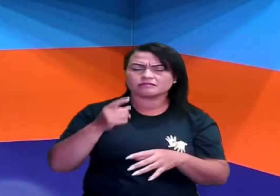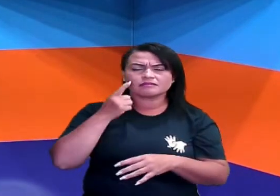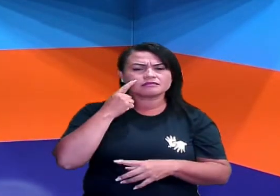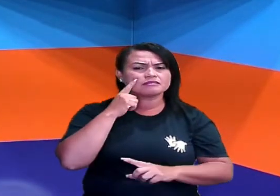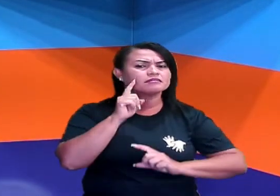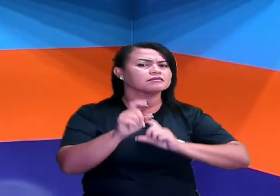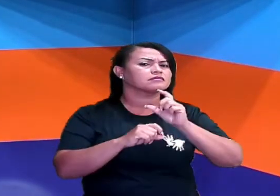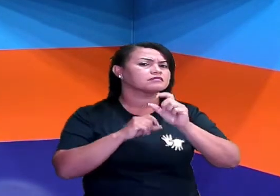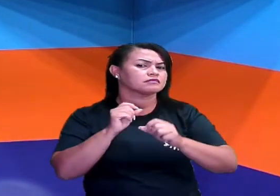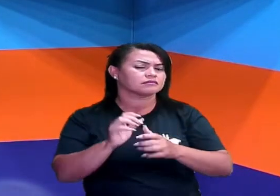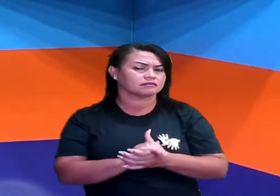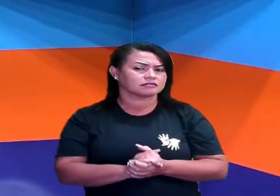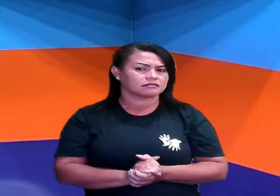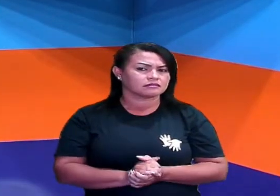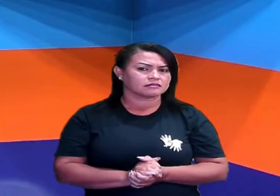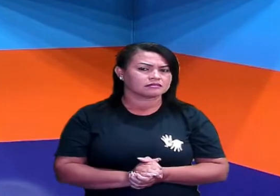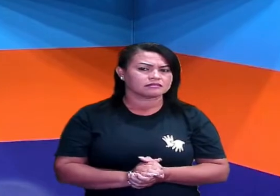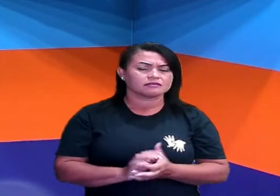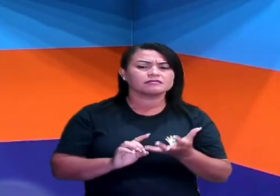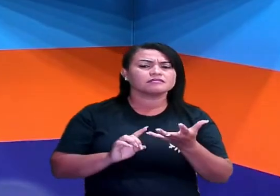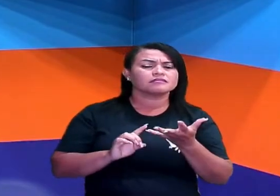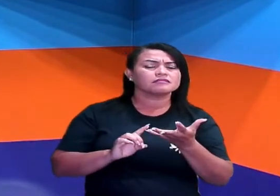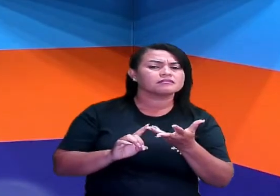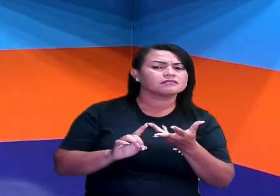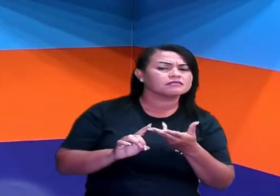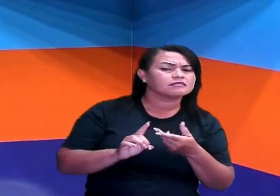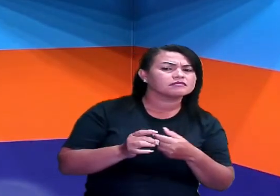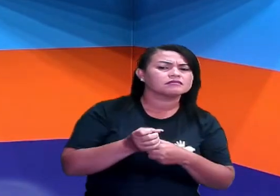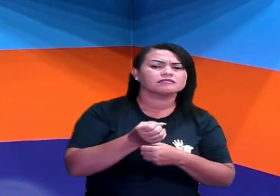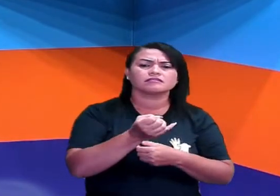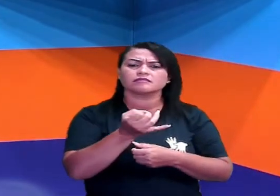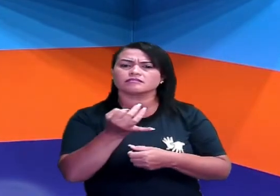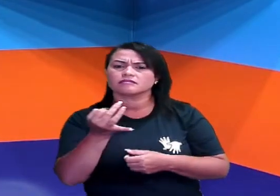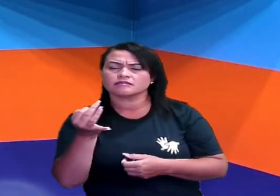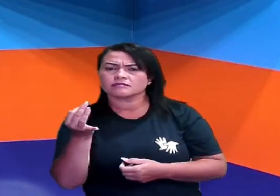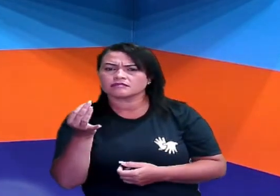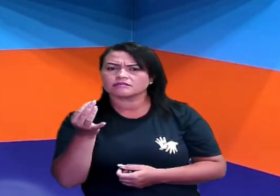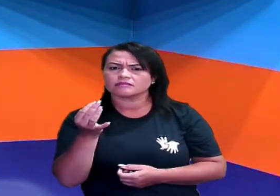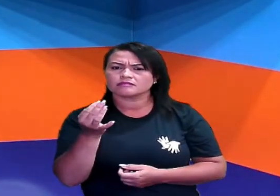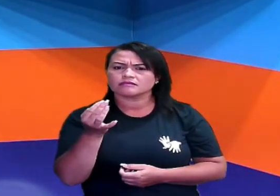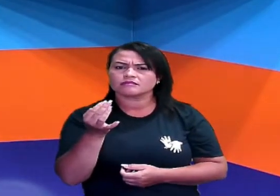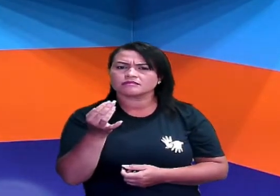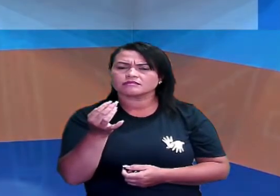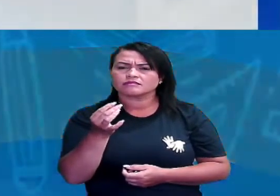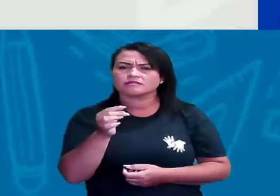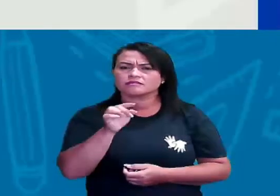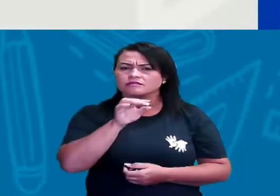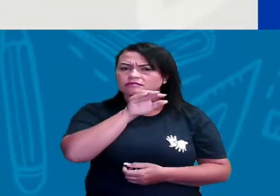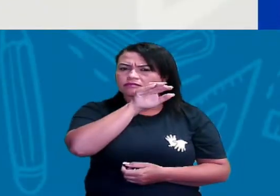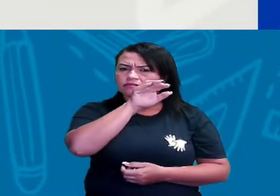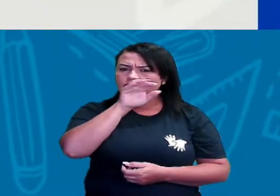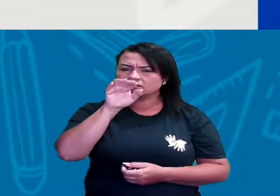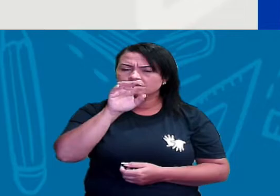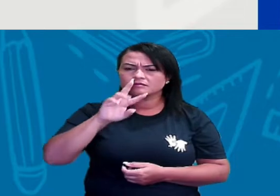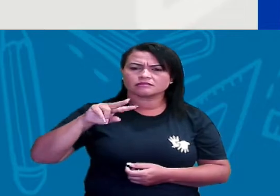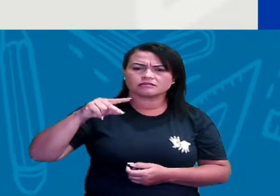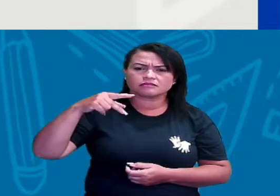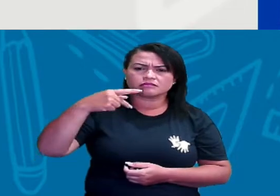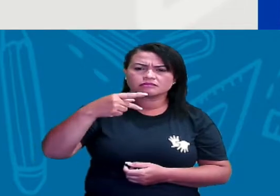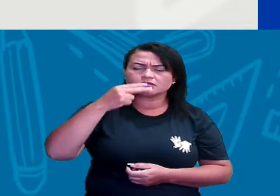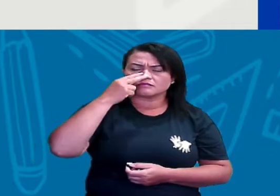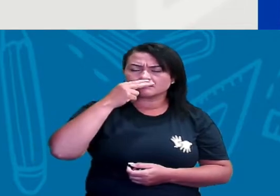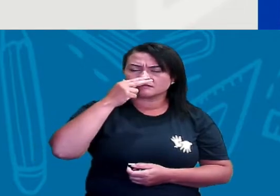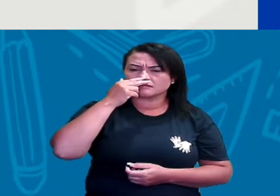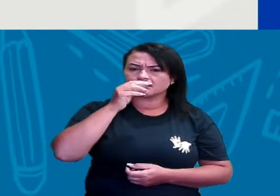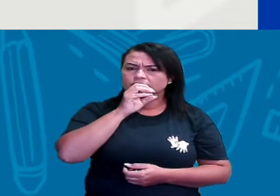que a quantidade do expoente é a quantidade de zeros? Presta atenção, ó. 10